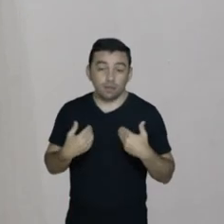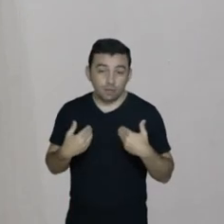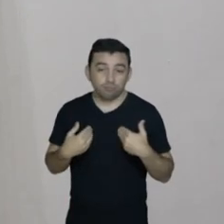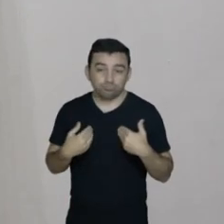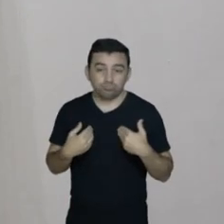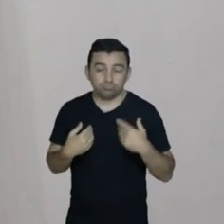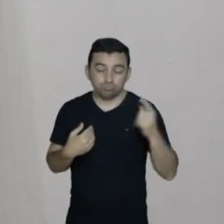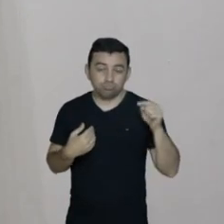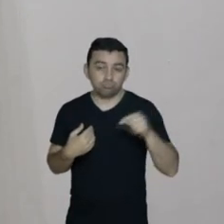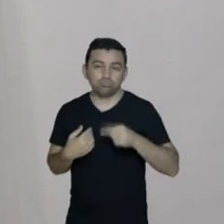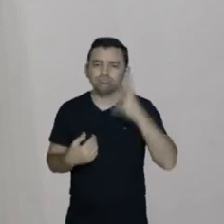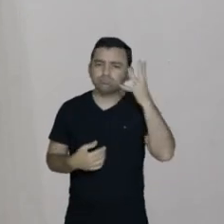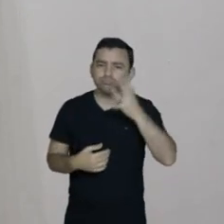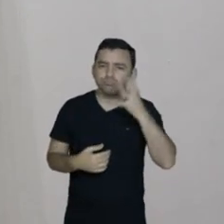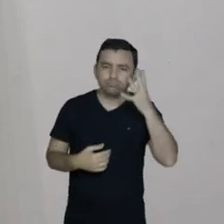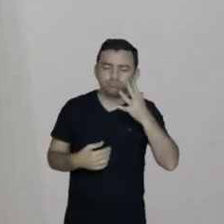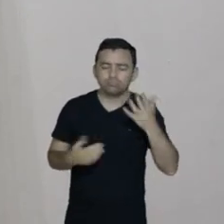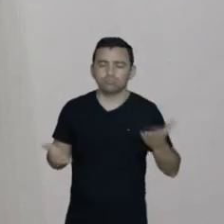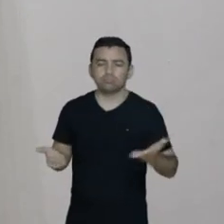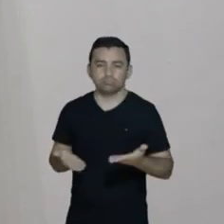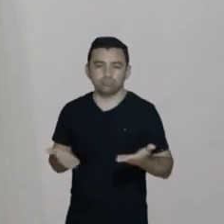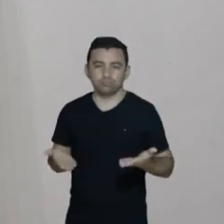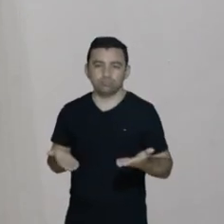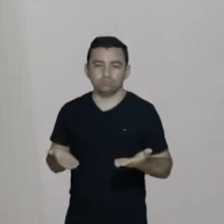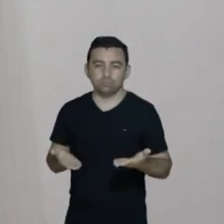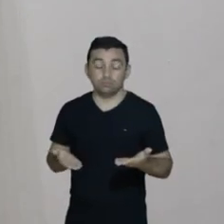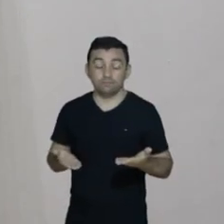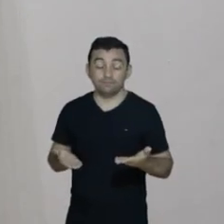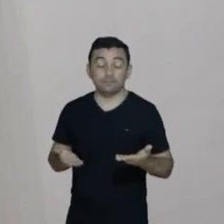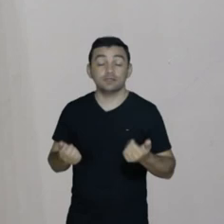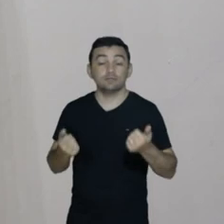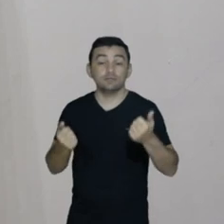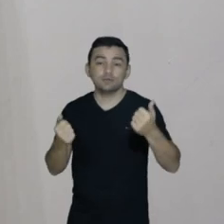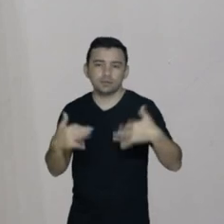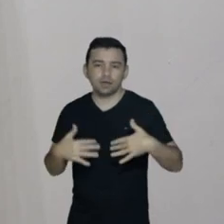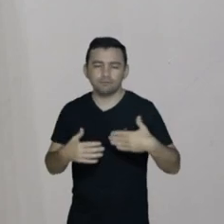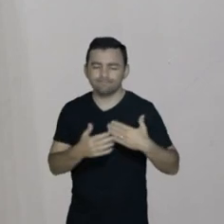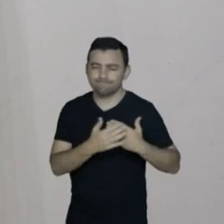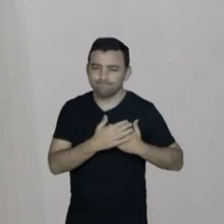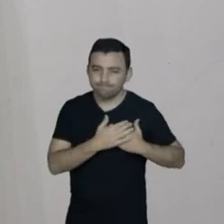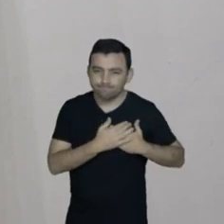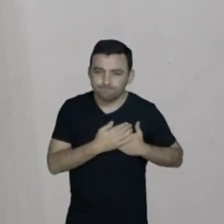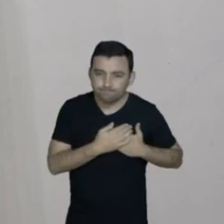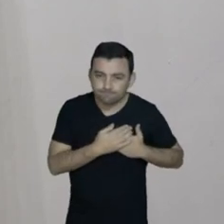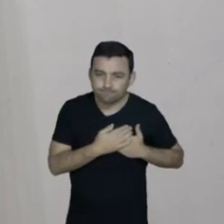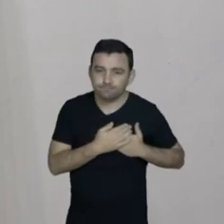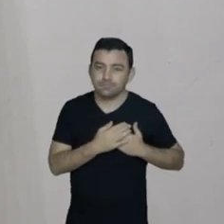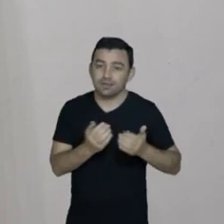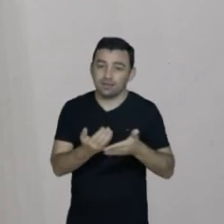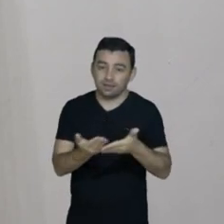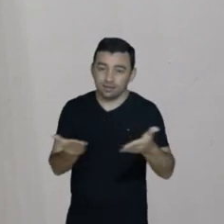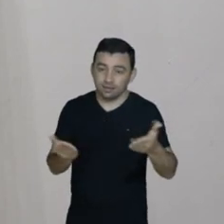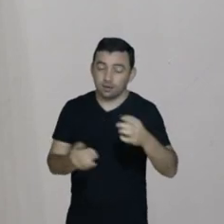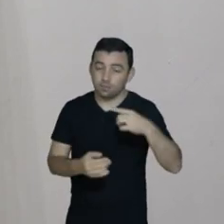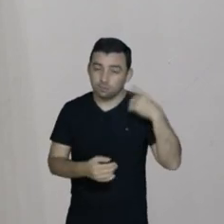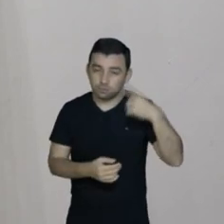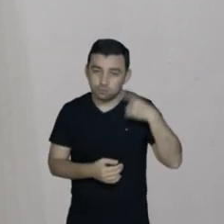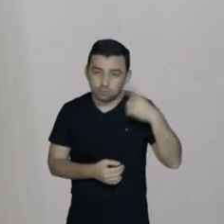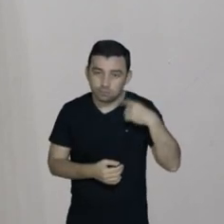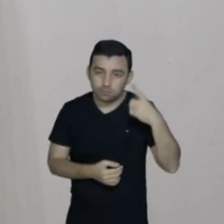esta Tribuna hoje demonstrar solidariedade aos advogados